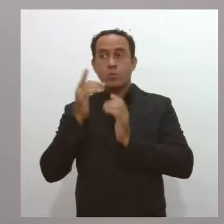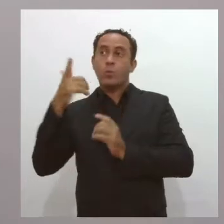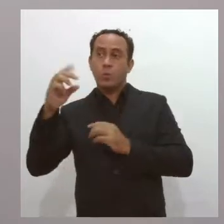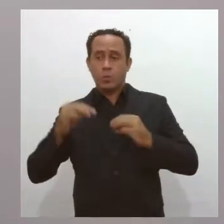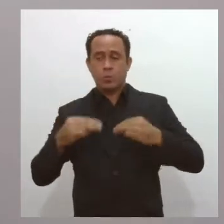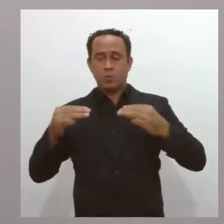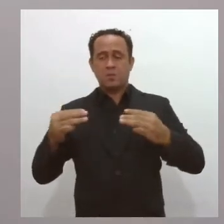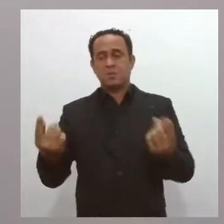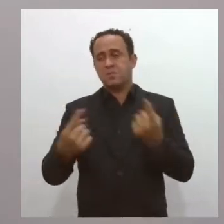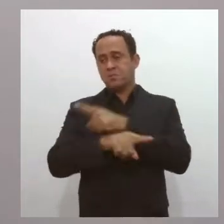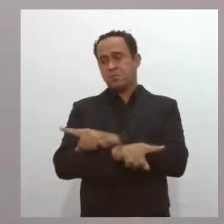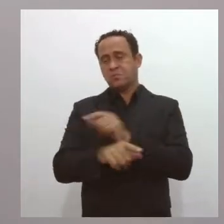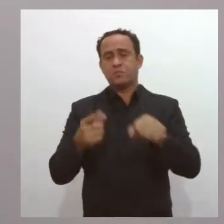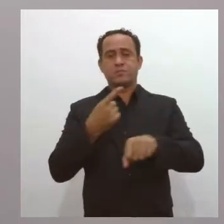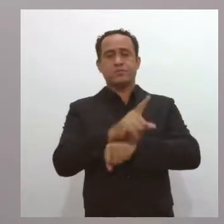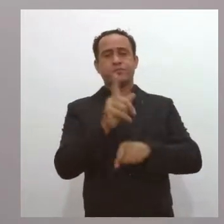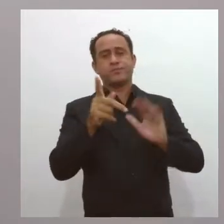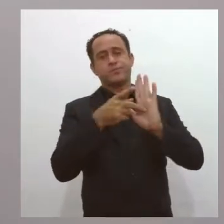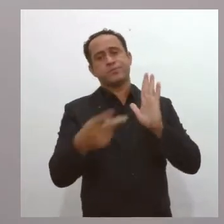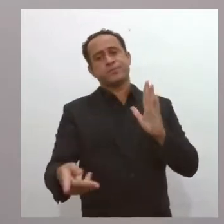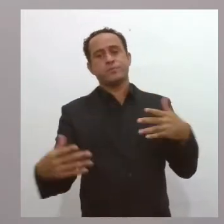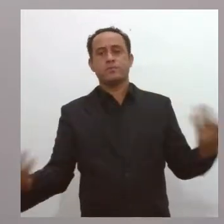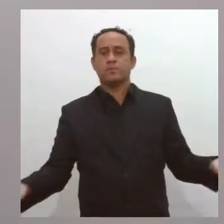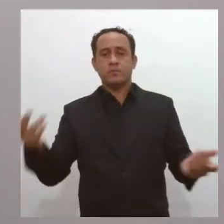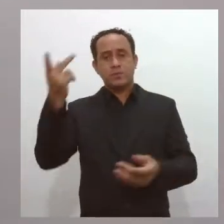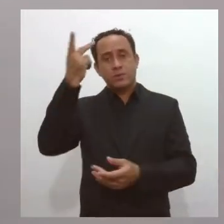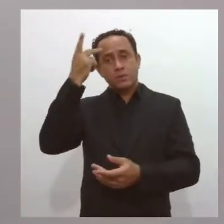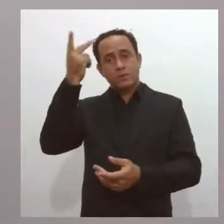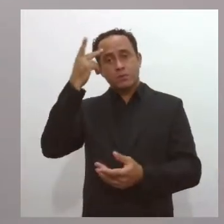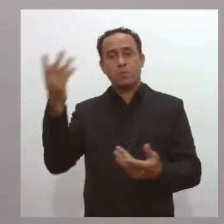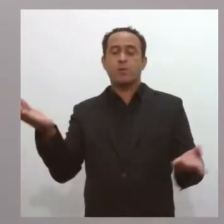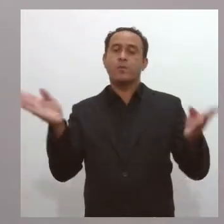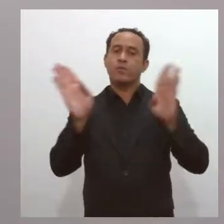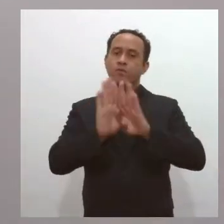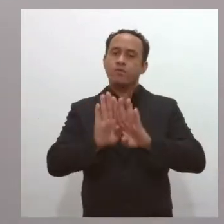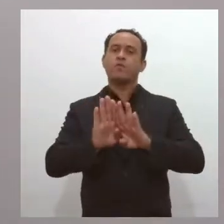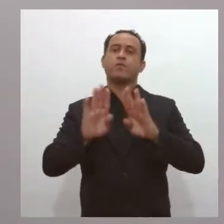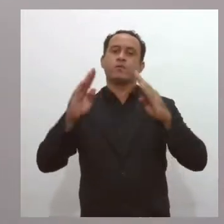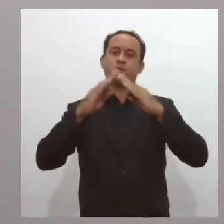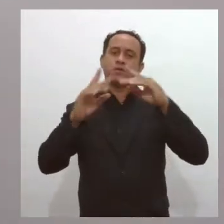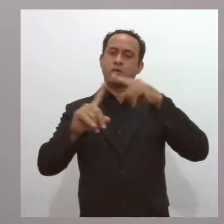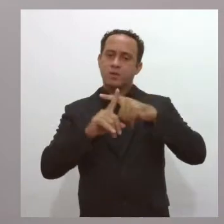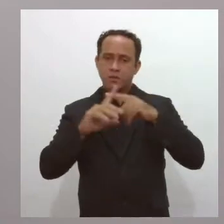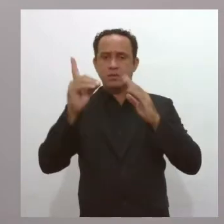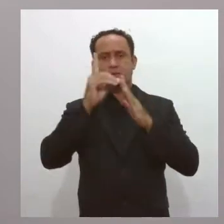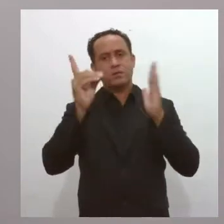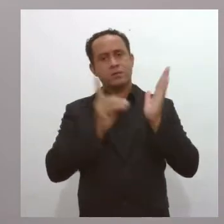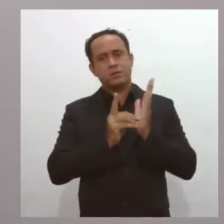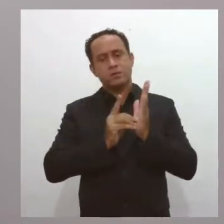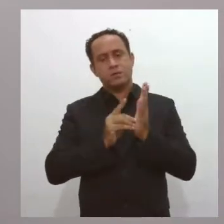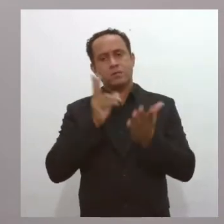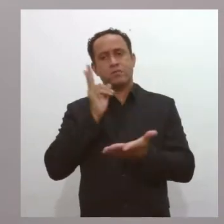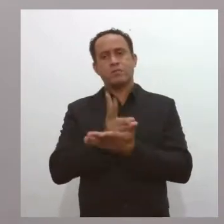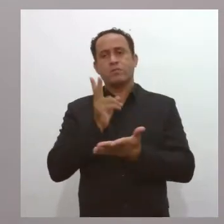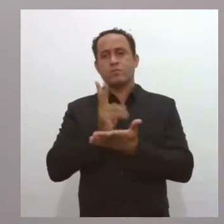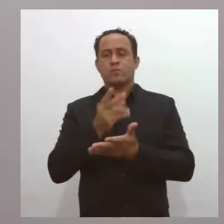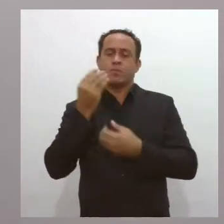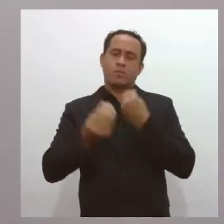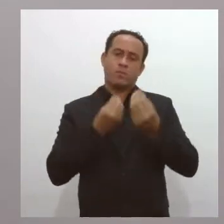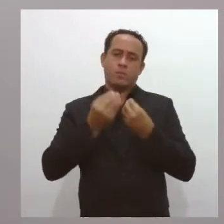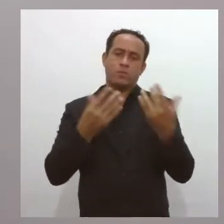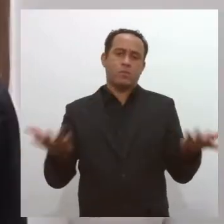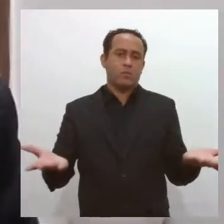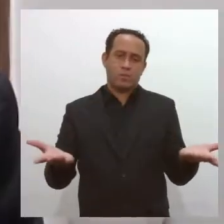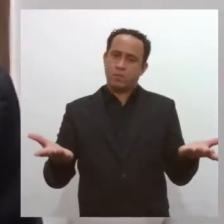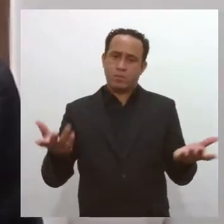o contrário e acabou derrubando a liminar em São Paulo e manteve, aliás, o decreto e permanece as igrejas fechadas no estado